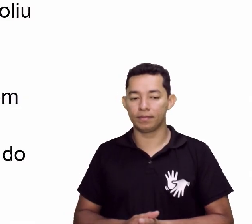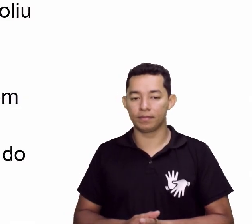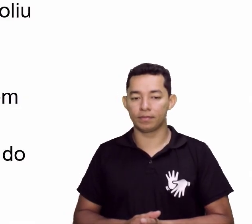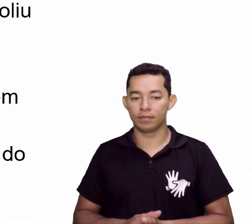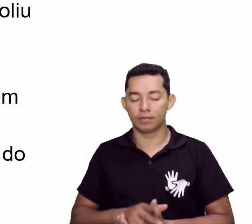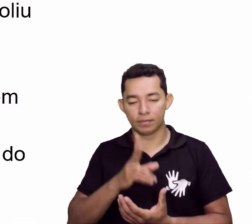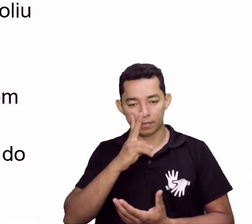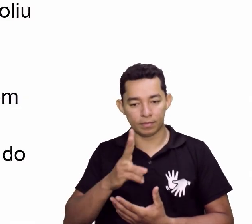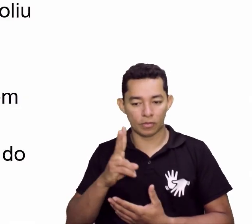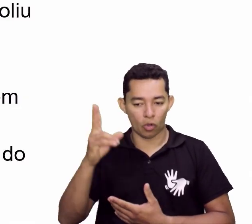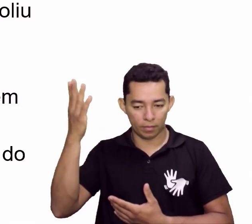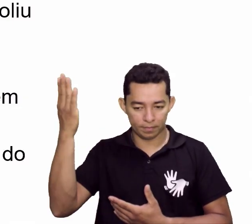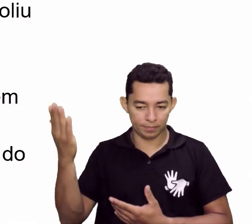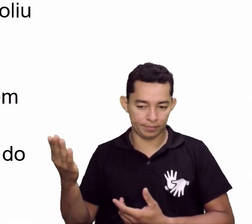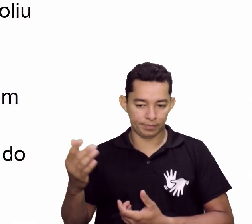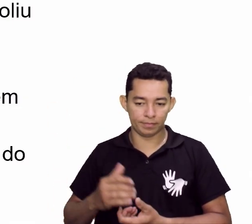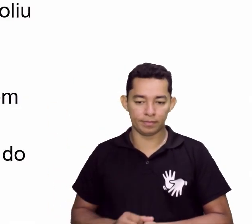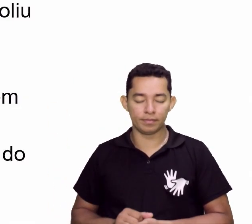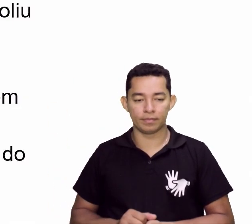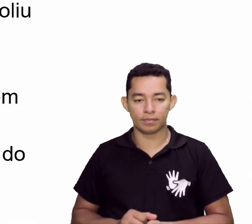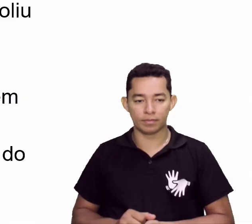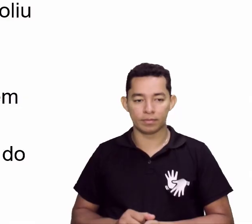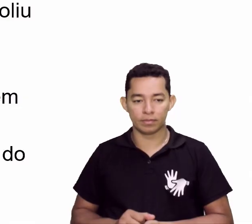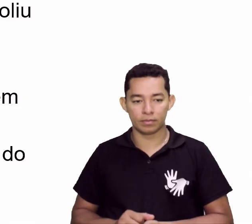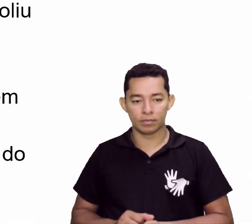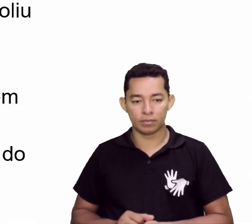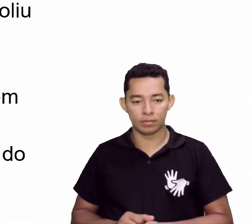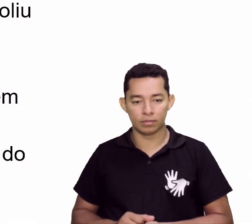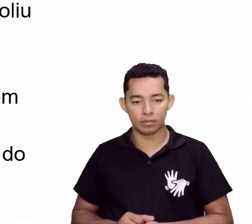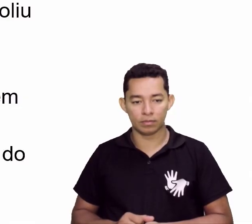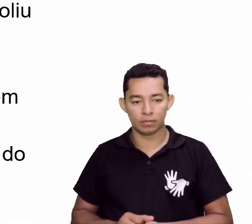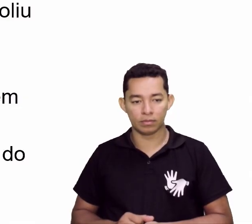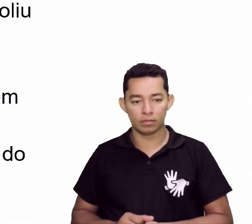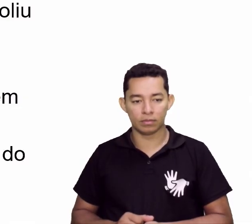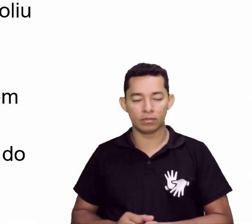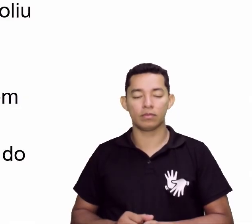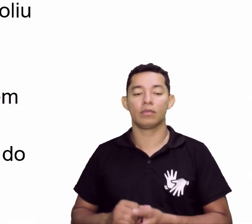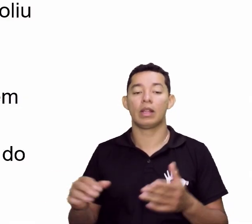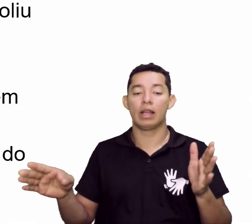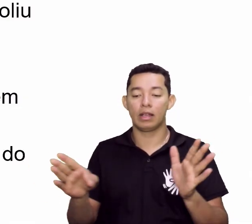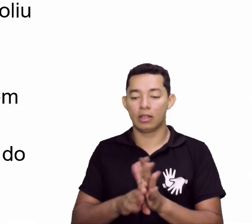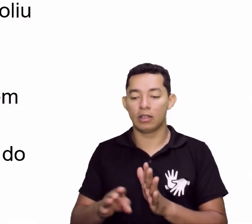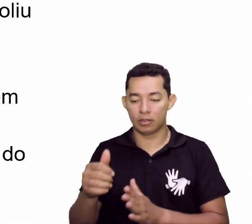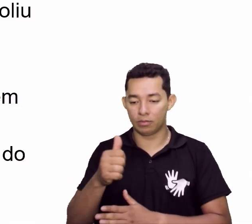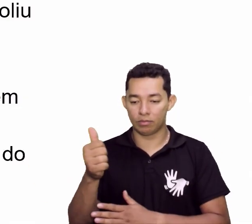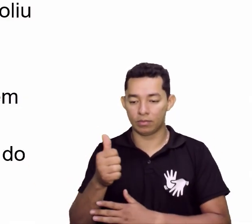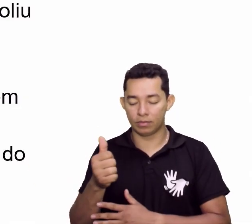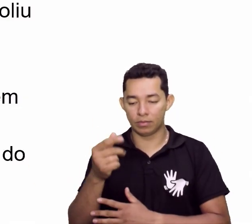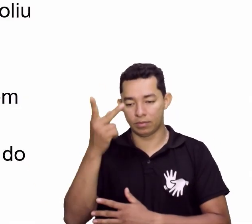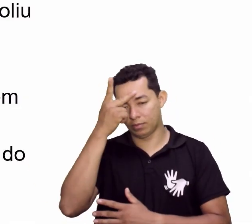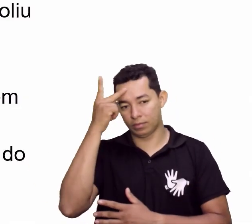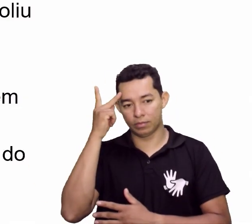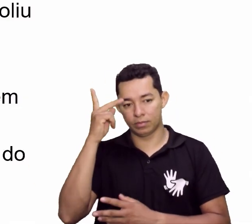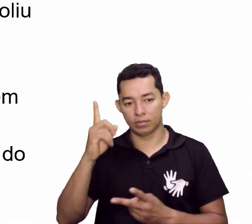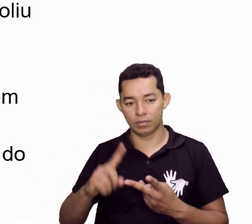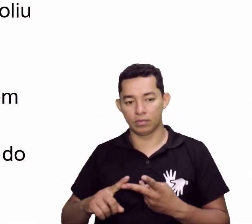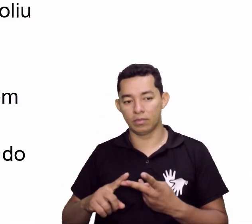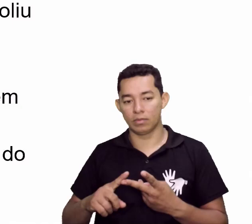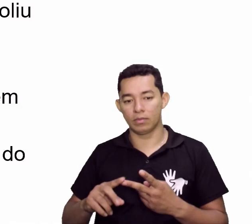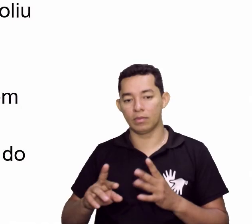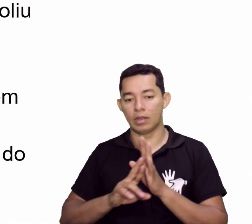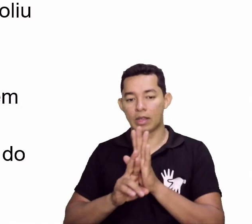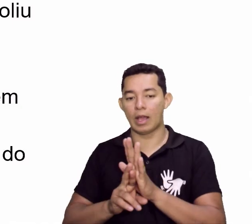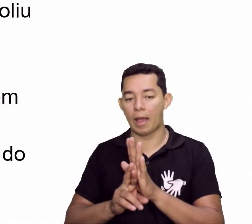Veja aí as alternativas. Ó. Chegada dos primeiros colonizadores, representa proclamação